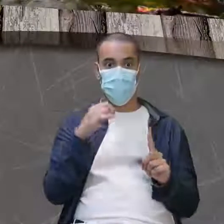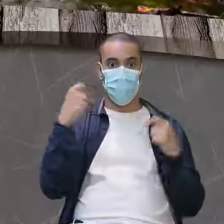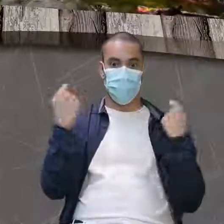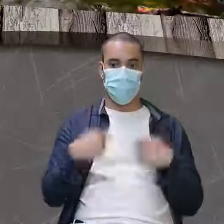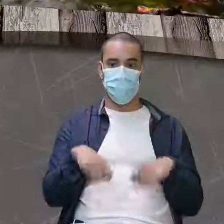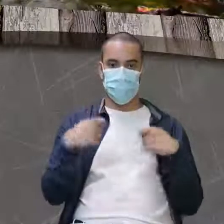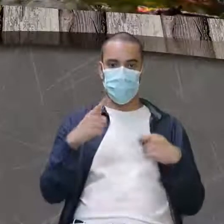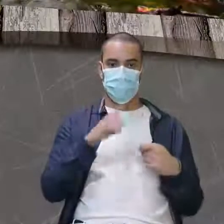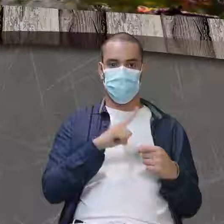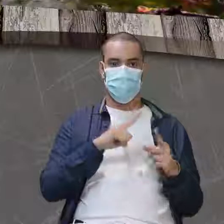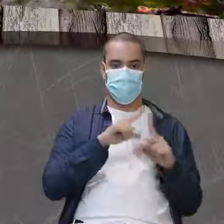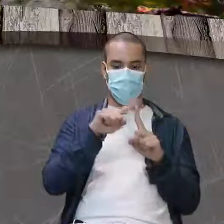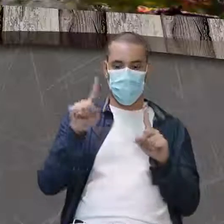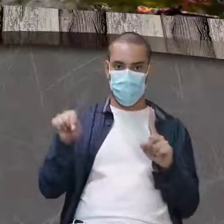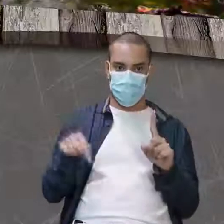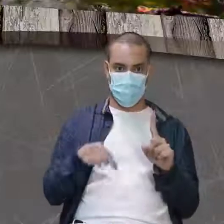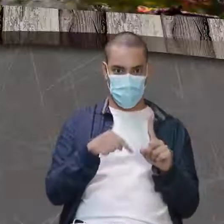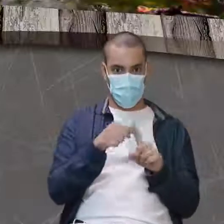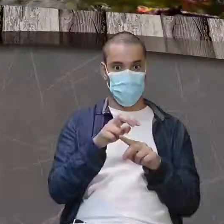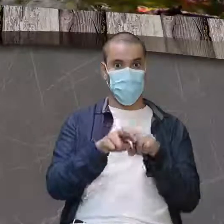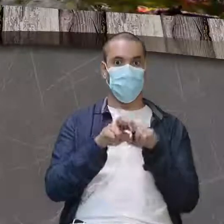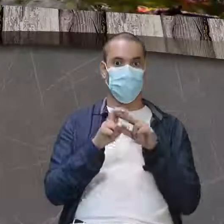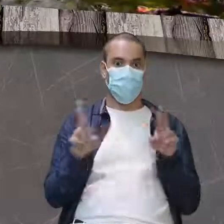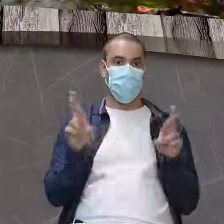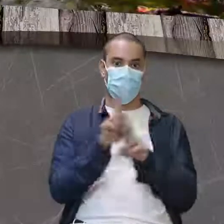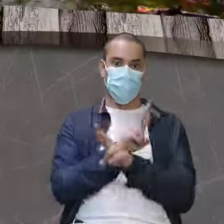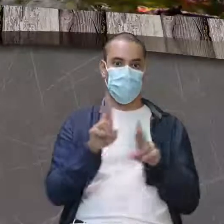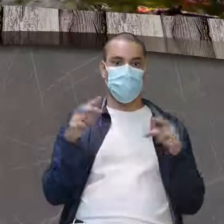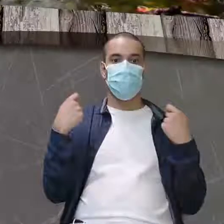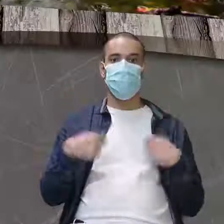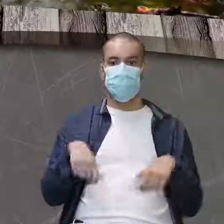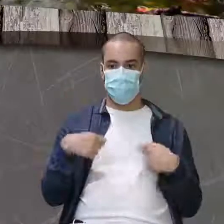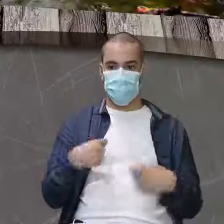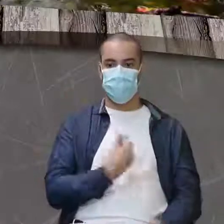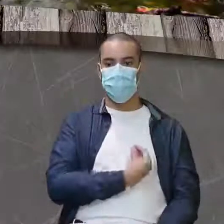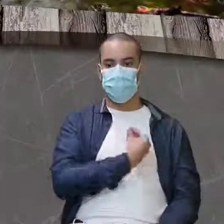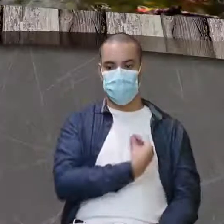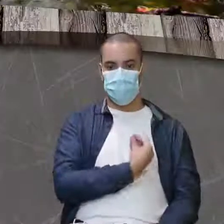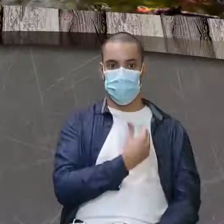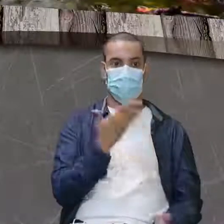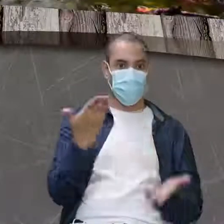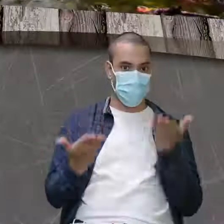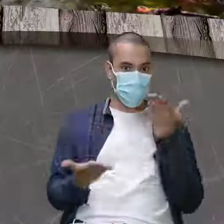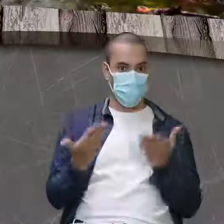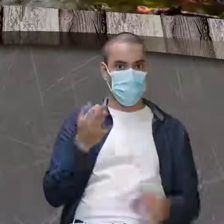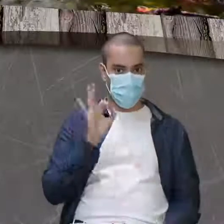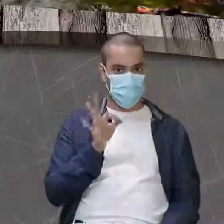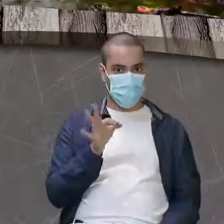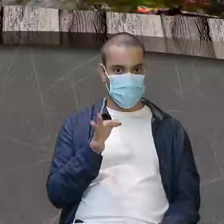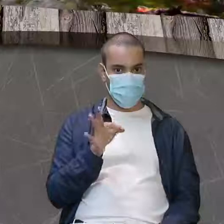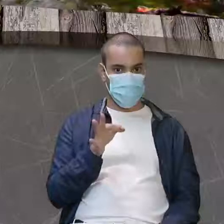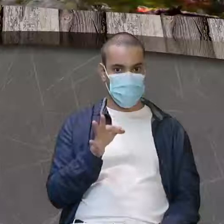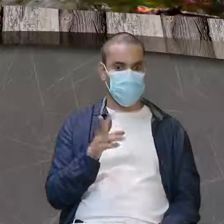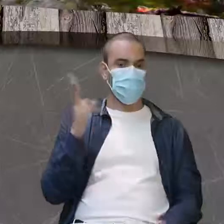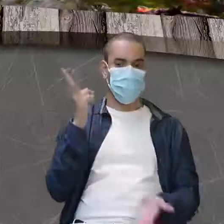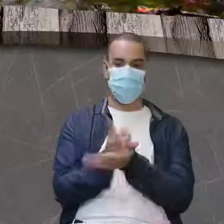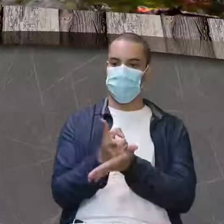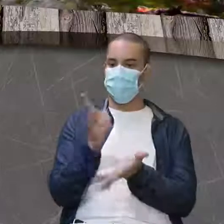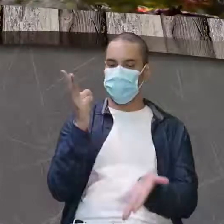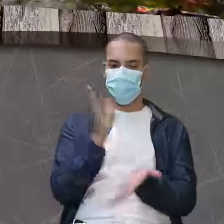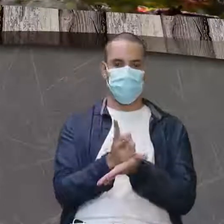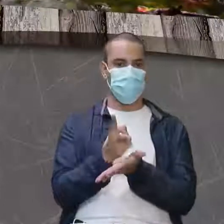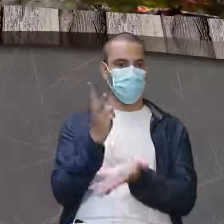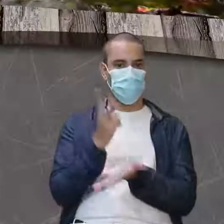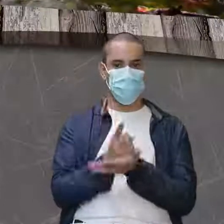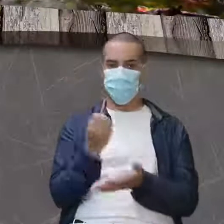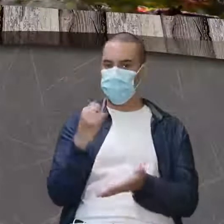precisa ter a ciclagem de matéria. Então, essas relações precisam existir em equilíbrio, tá? Sempre.